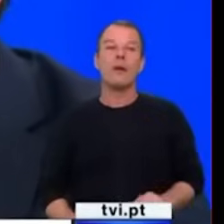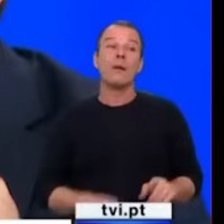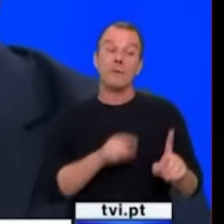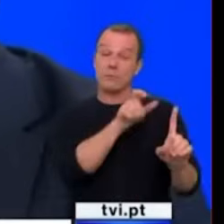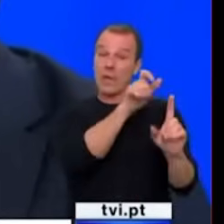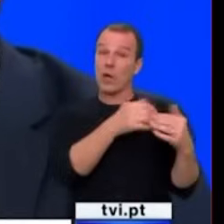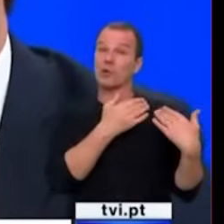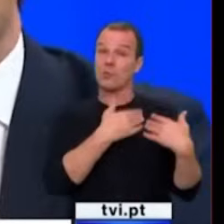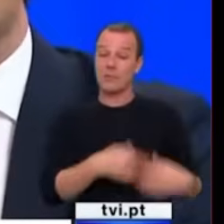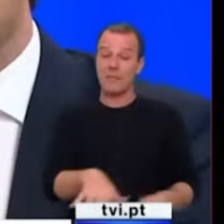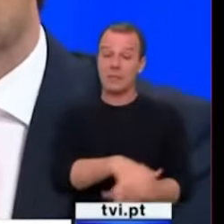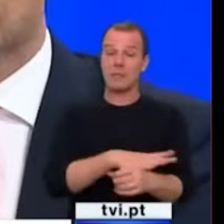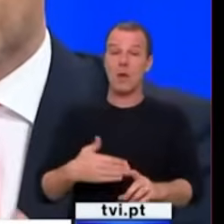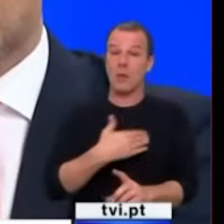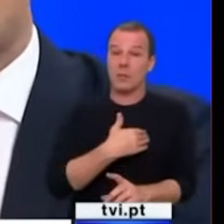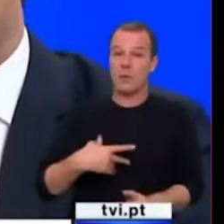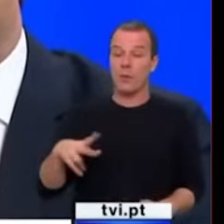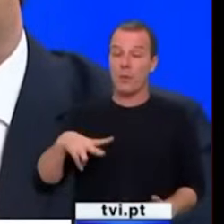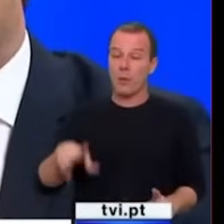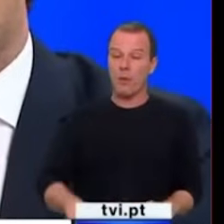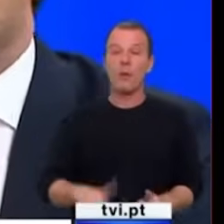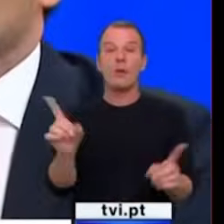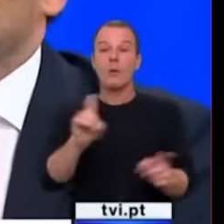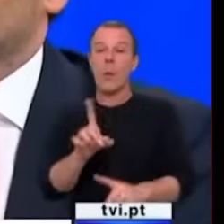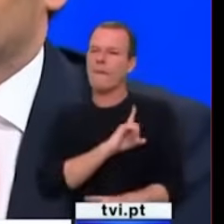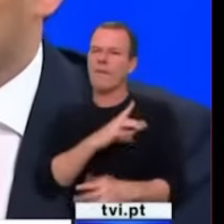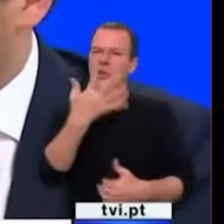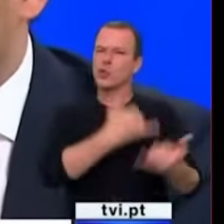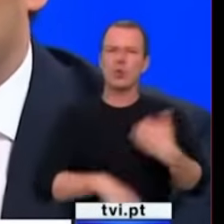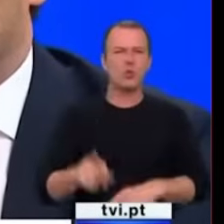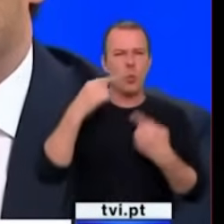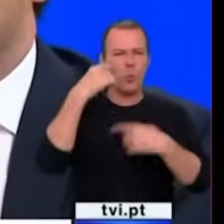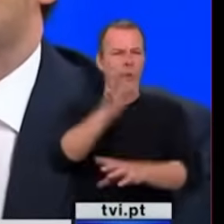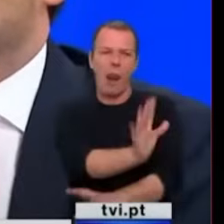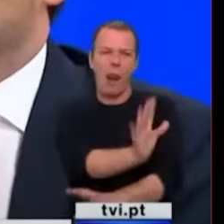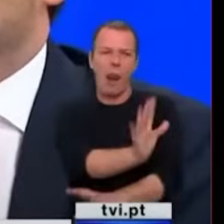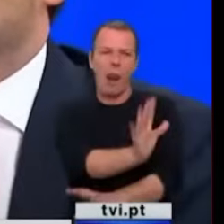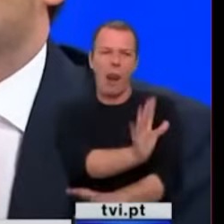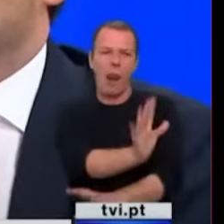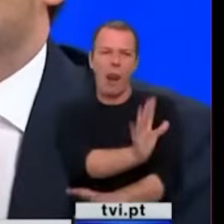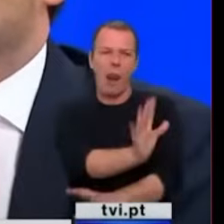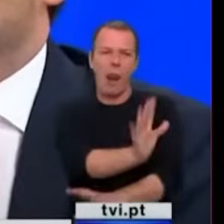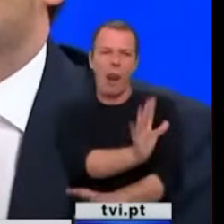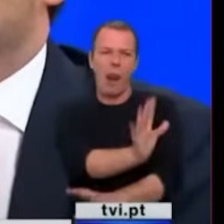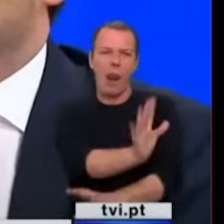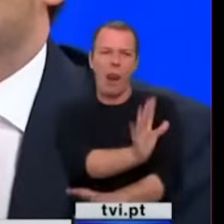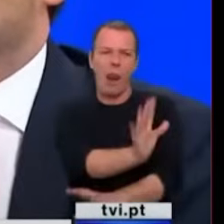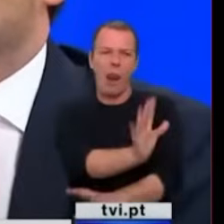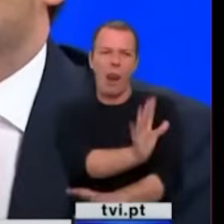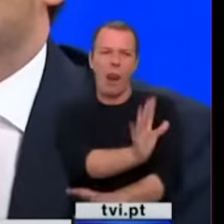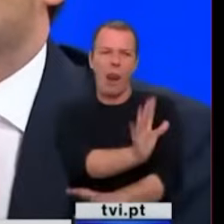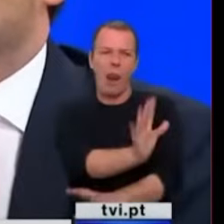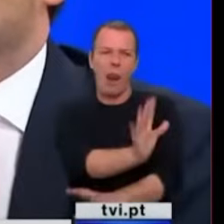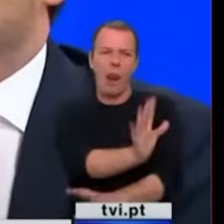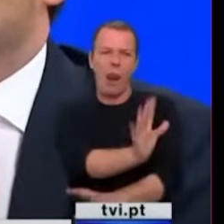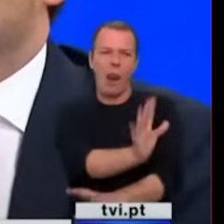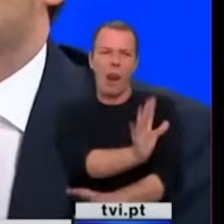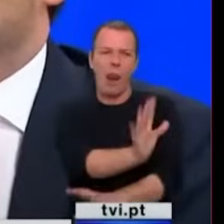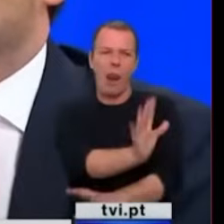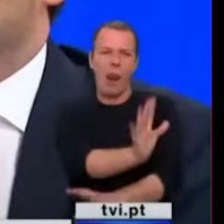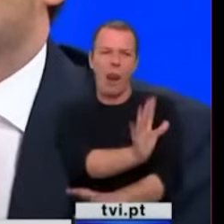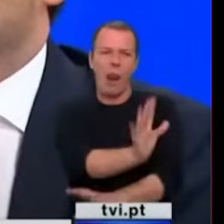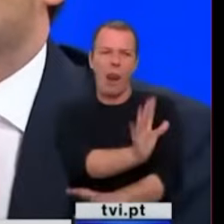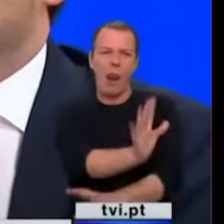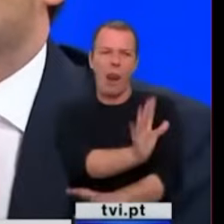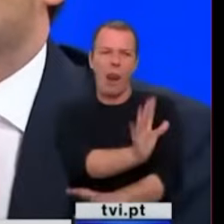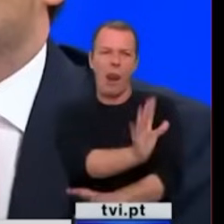Portugal o chega propõe não que o privado substitua o público e o PED Santos muit b ó mas incrível Por incrível parece é só assim que estas pessoas funcionam é mesmo